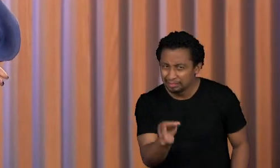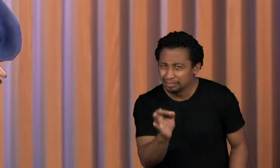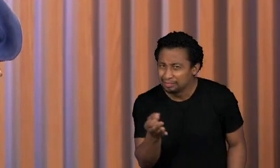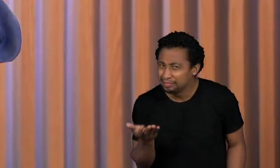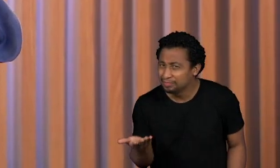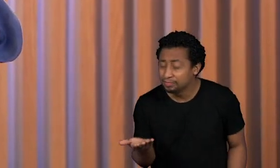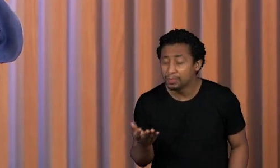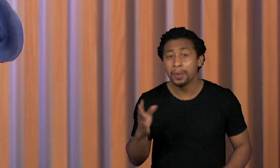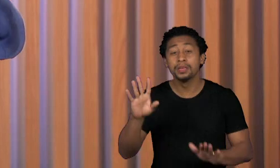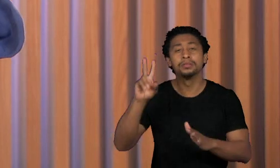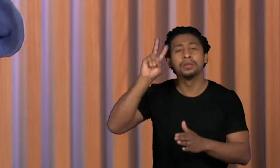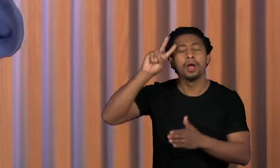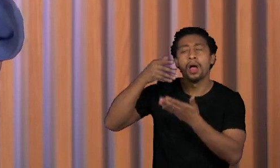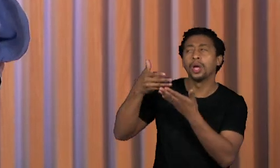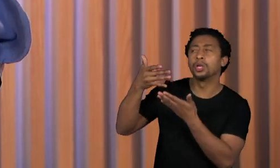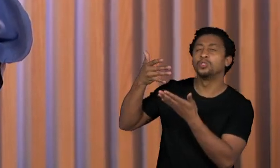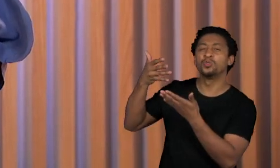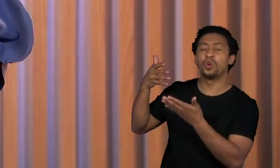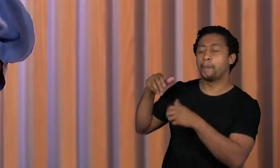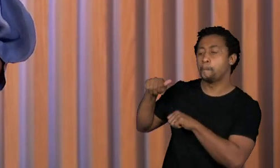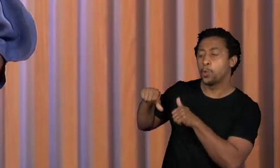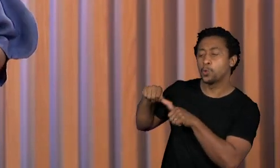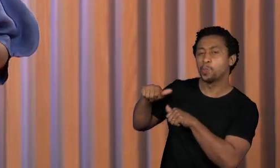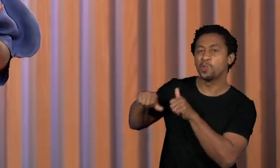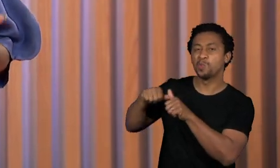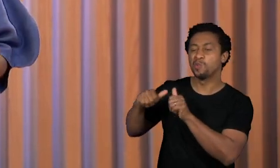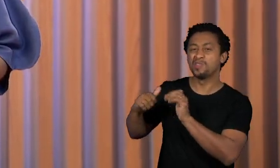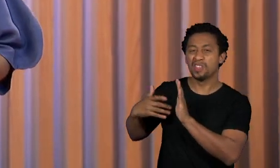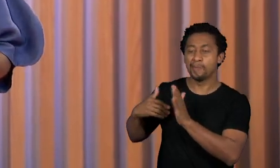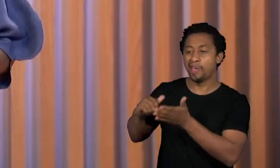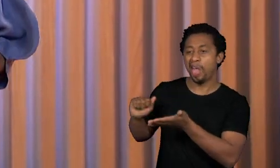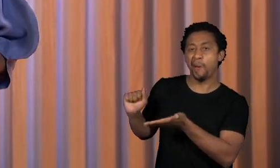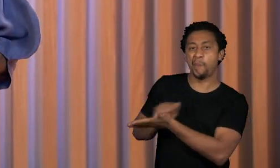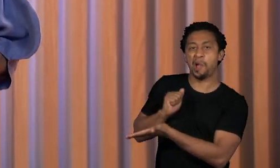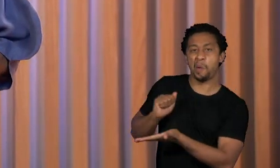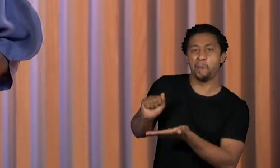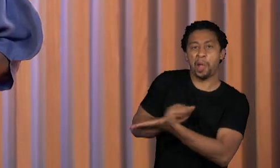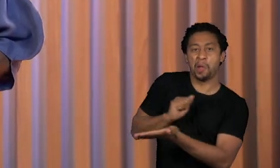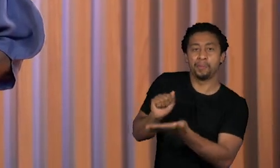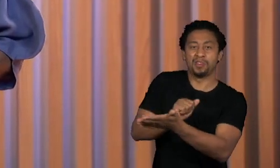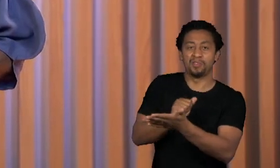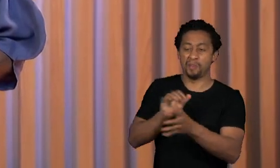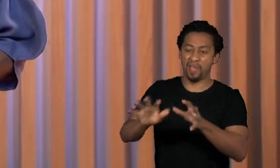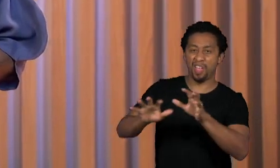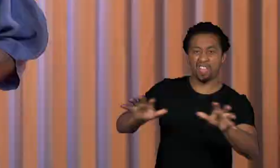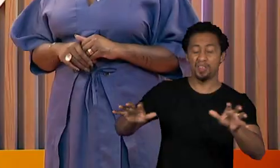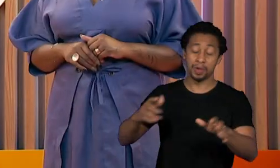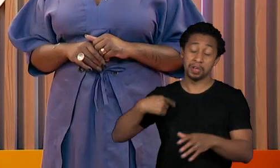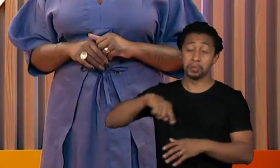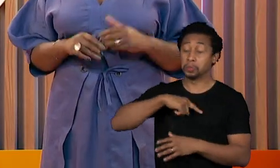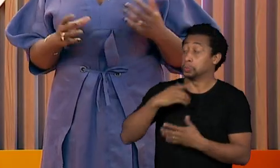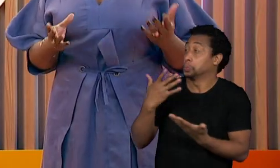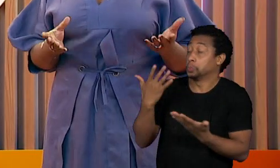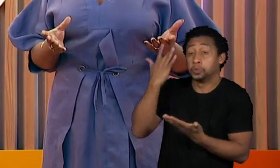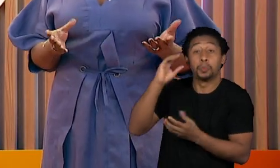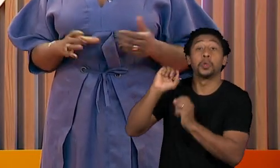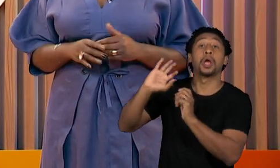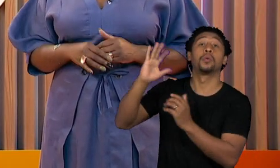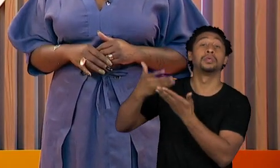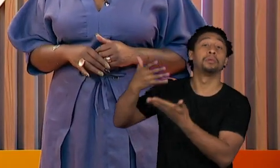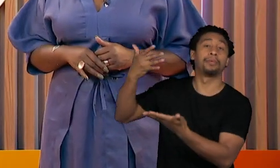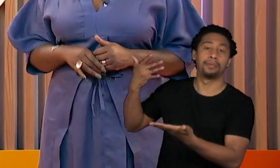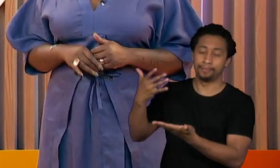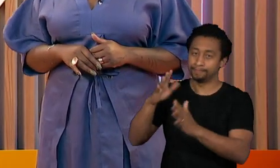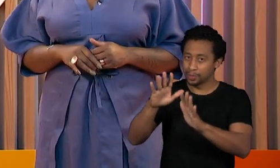vezes distorcida para que nos lembremos apenas do que é interessante para se manter o status quo vigente? Cultura é